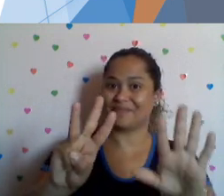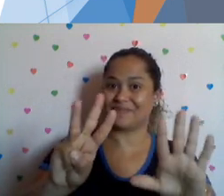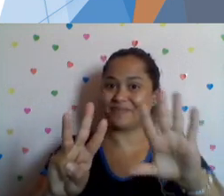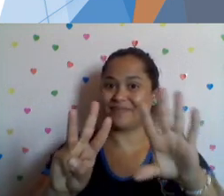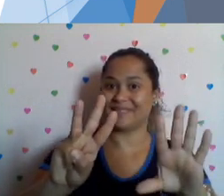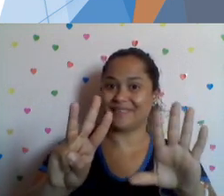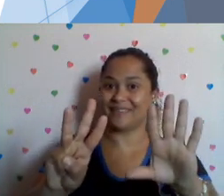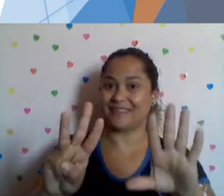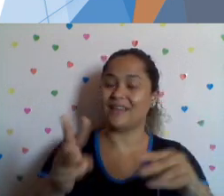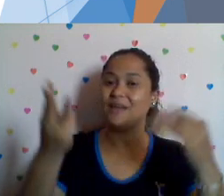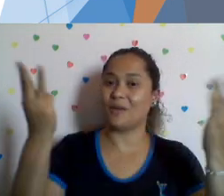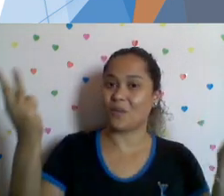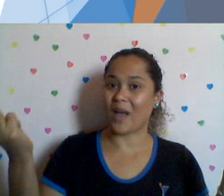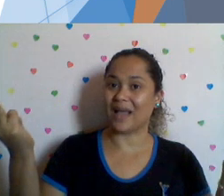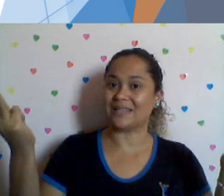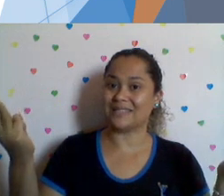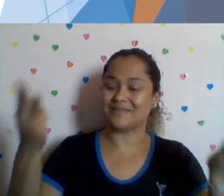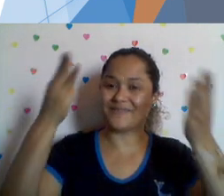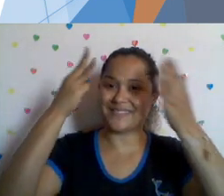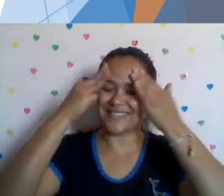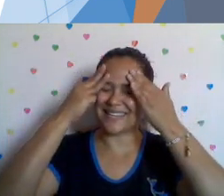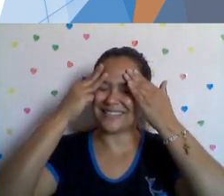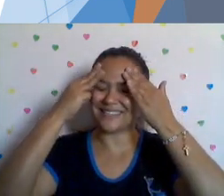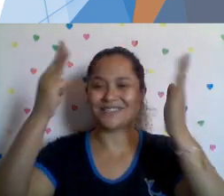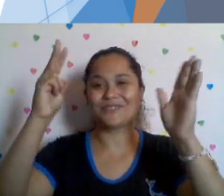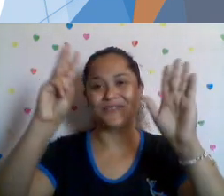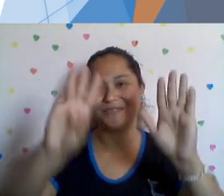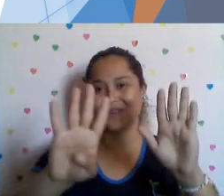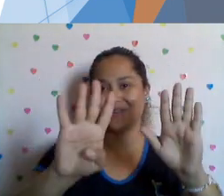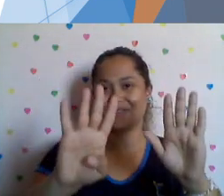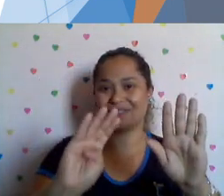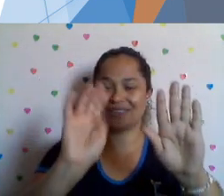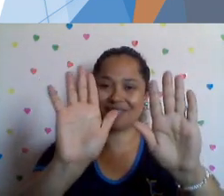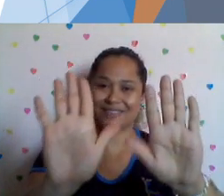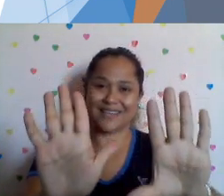oito os óculos de André, quase esqueço do